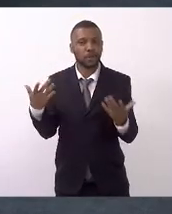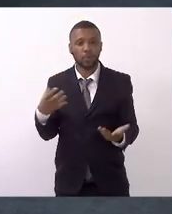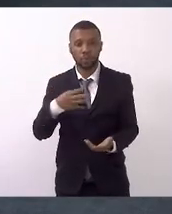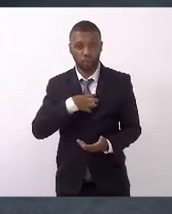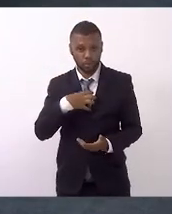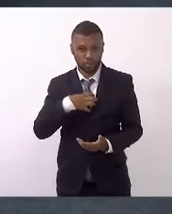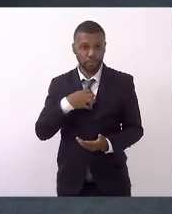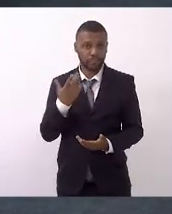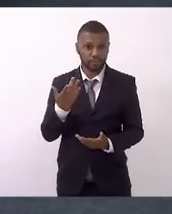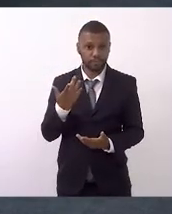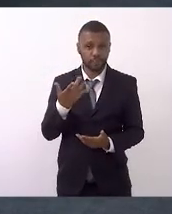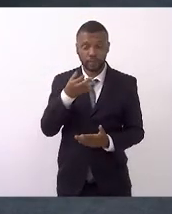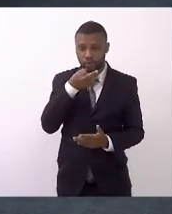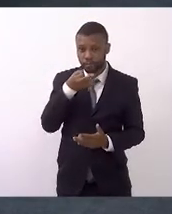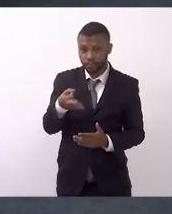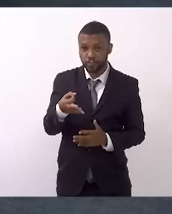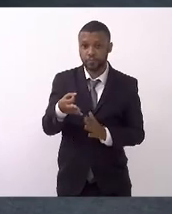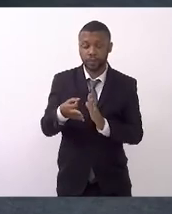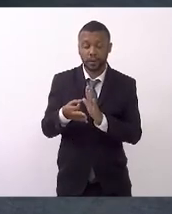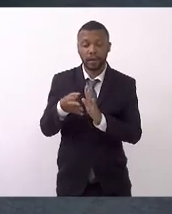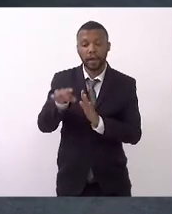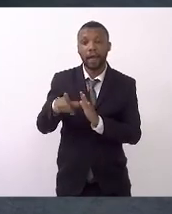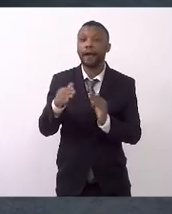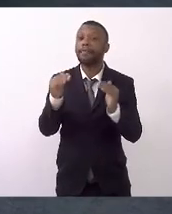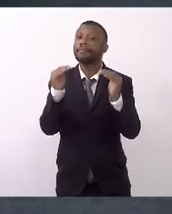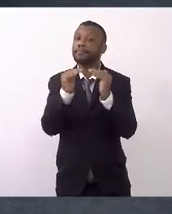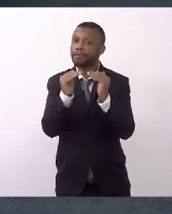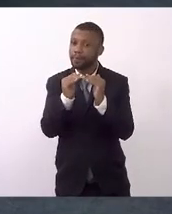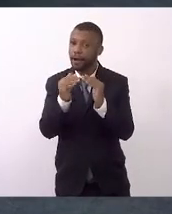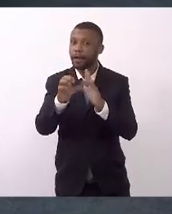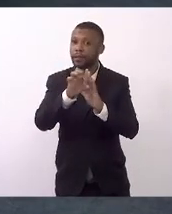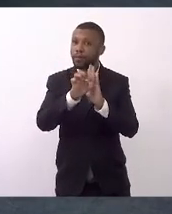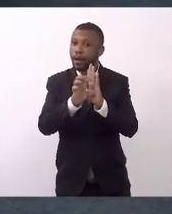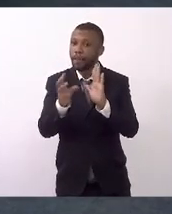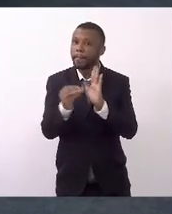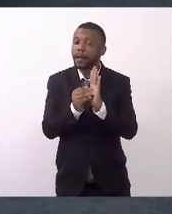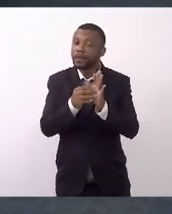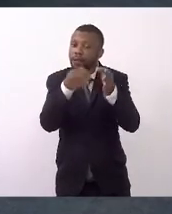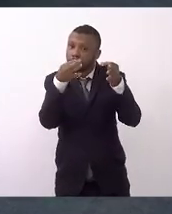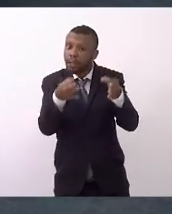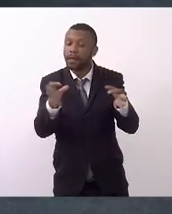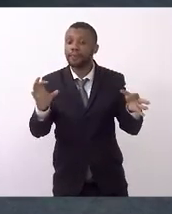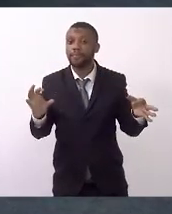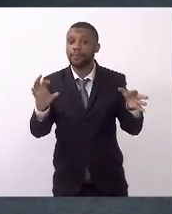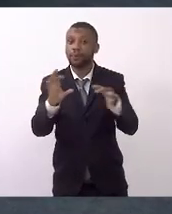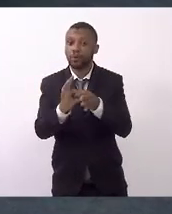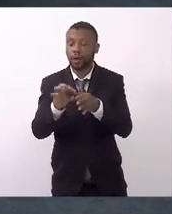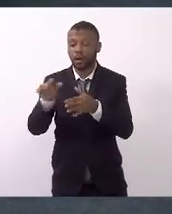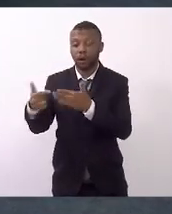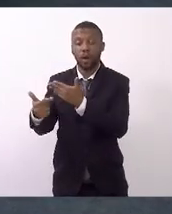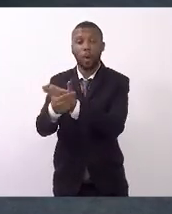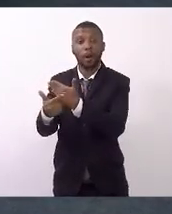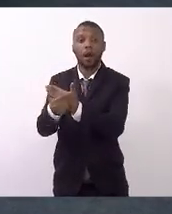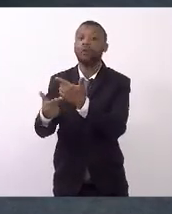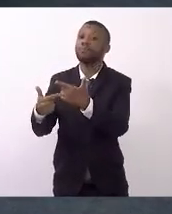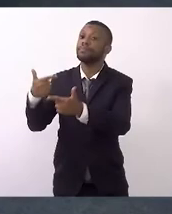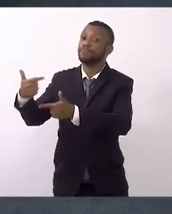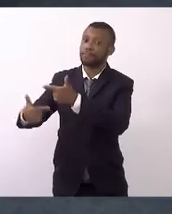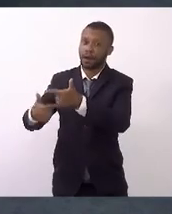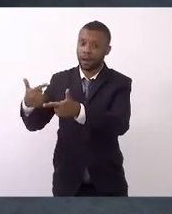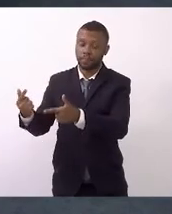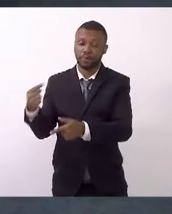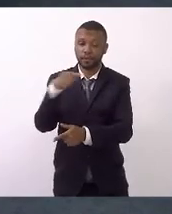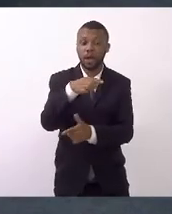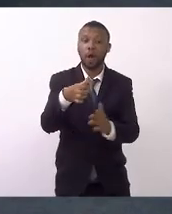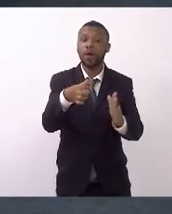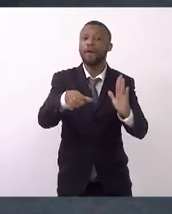parecer é favorável com a emenda exatamente de vincular o exercício, que o crime